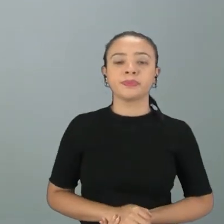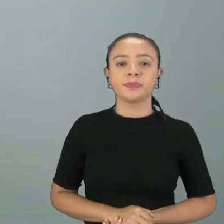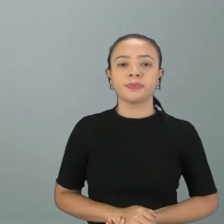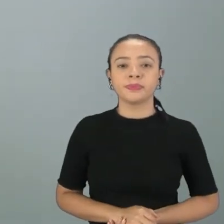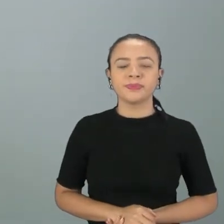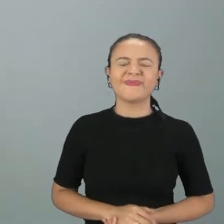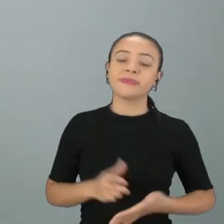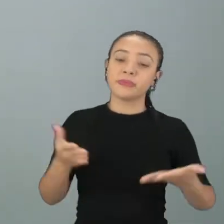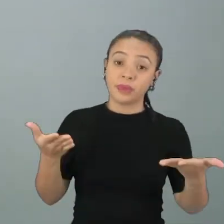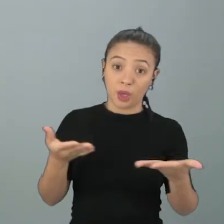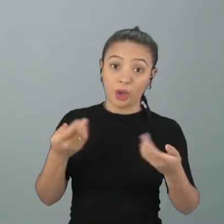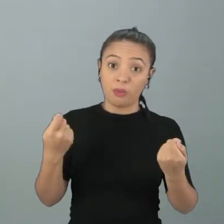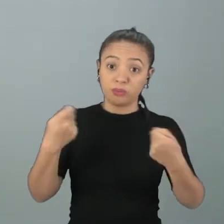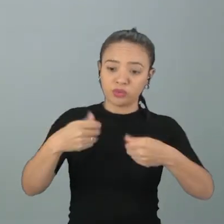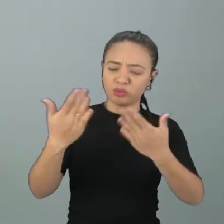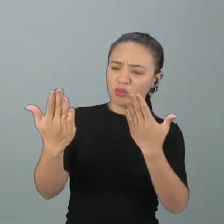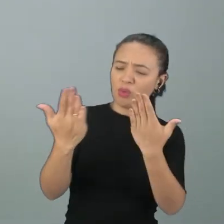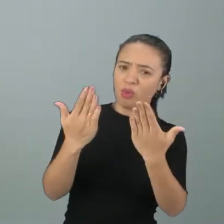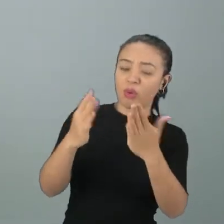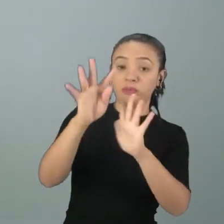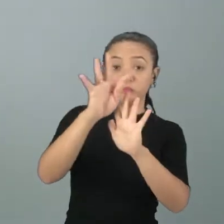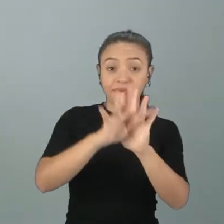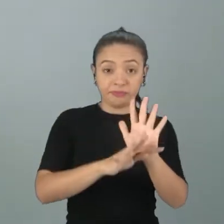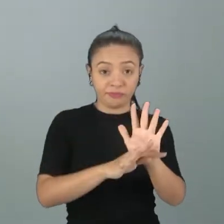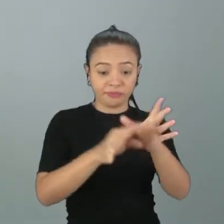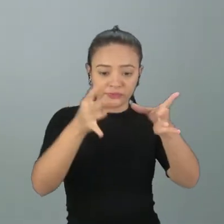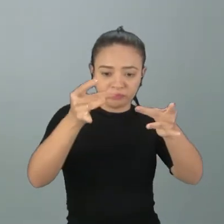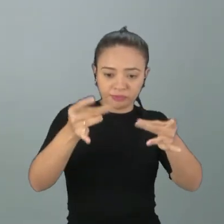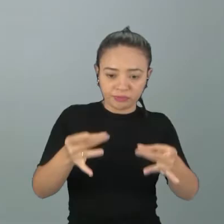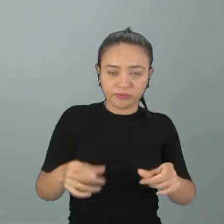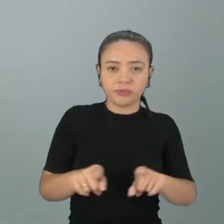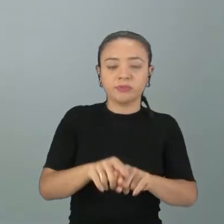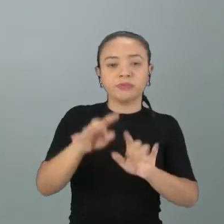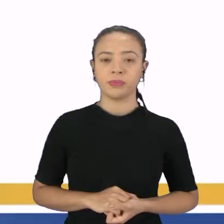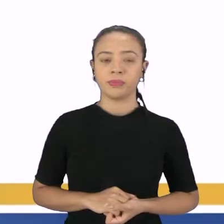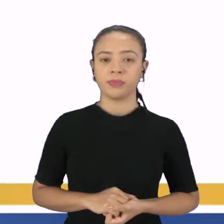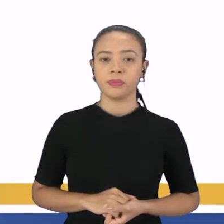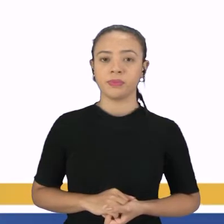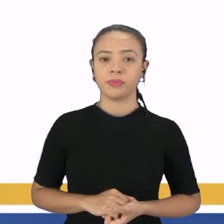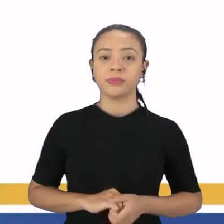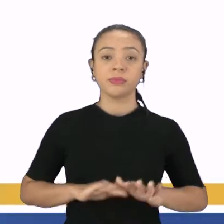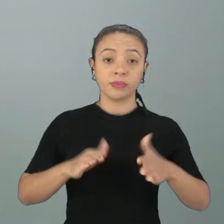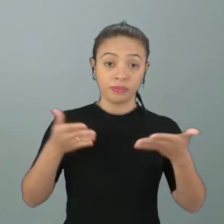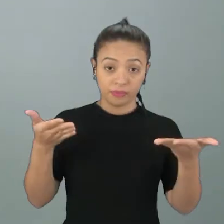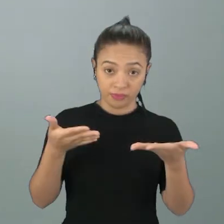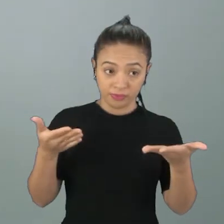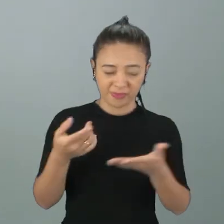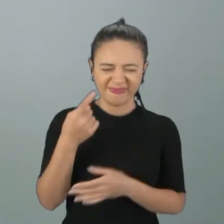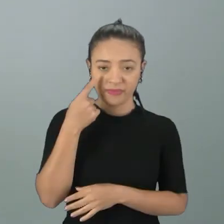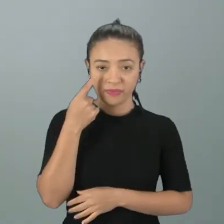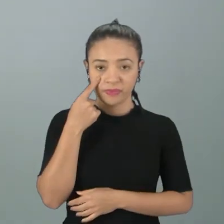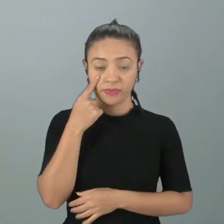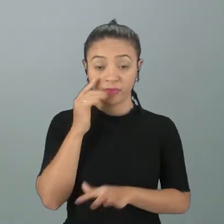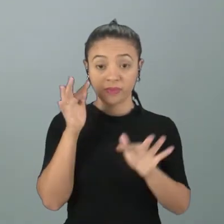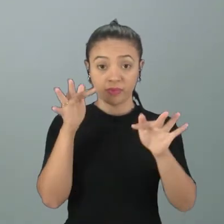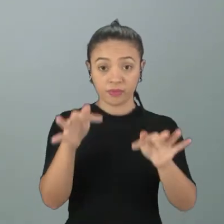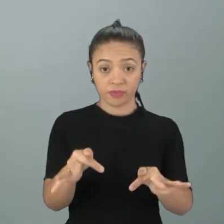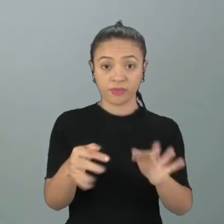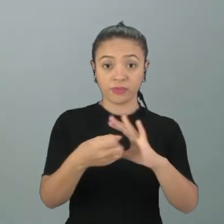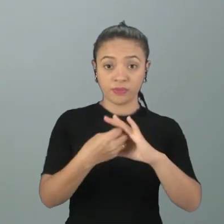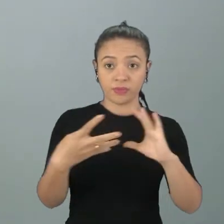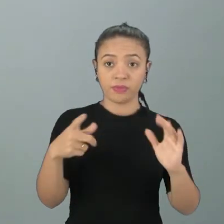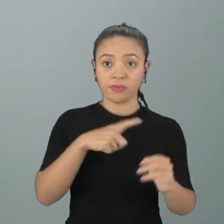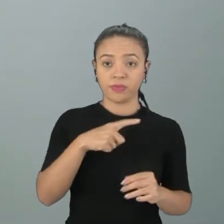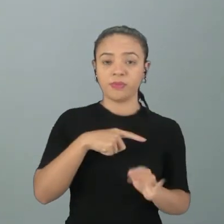fazer uma comparação sobre os textos descritivos e argumentativos. Agora, vamos observar a última